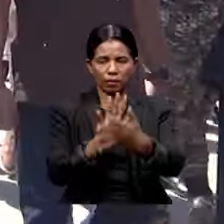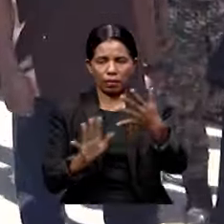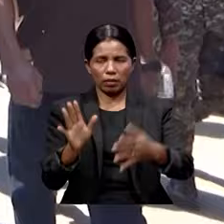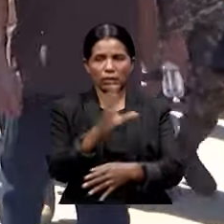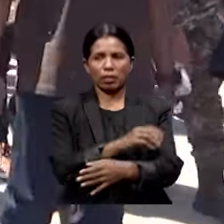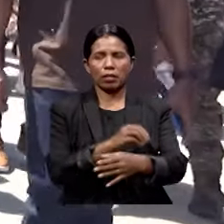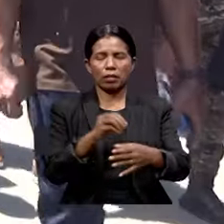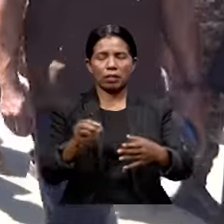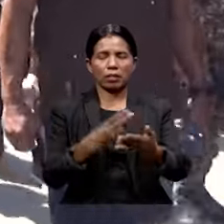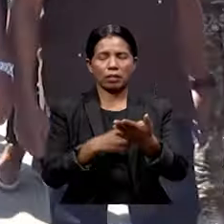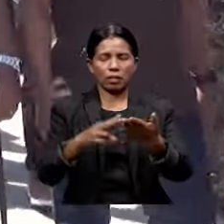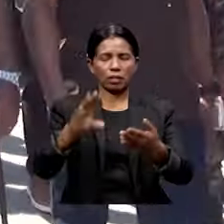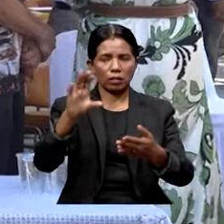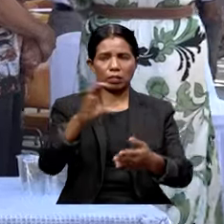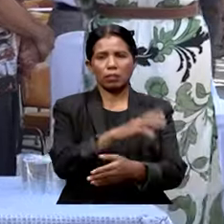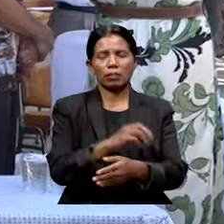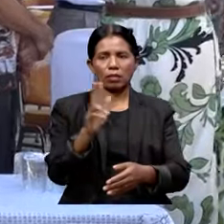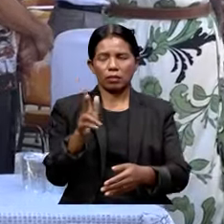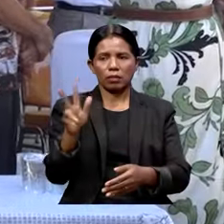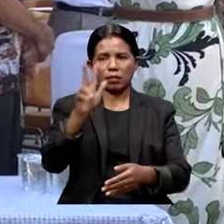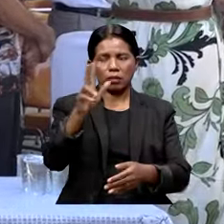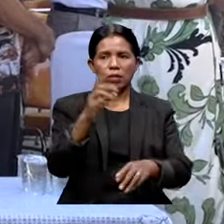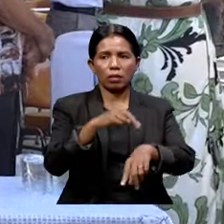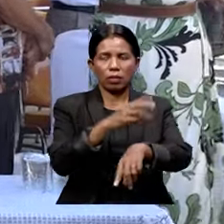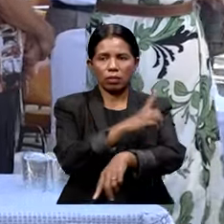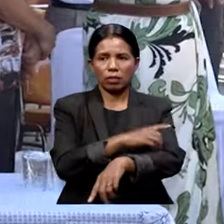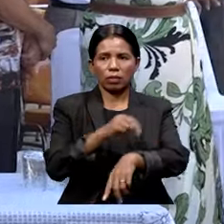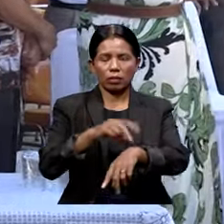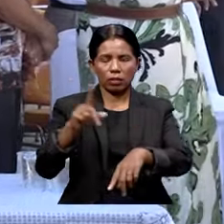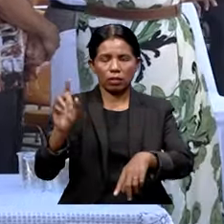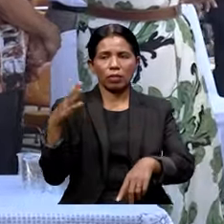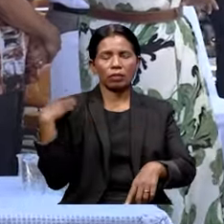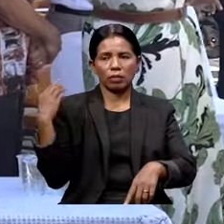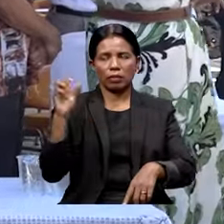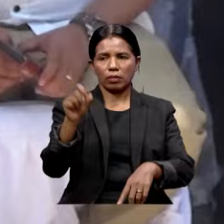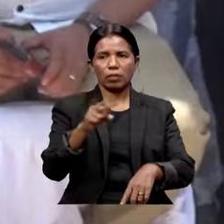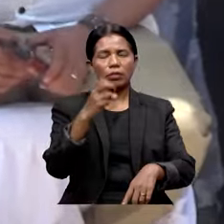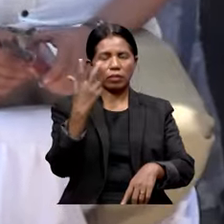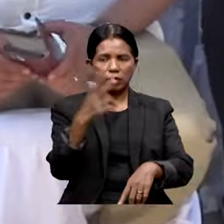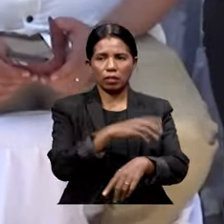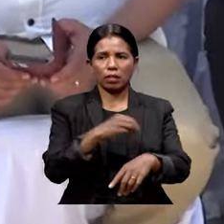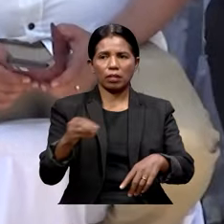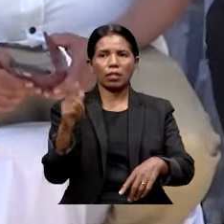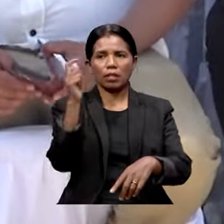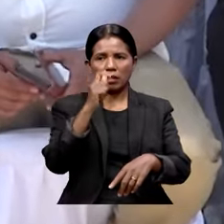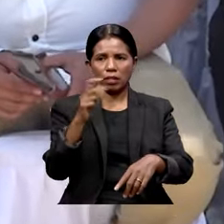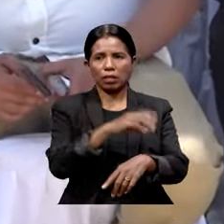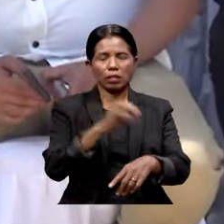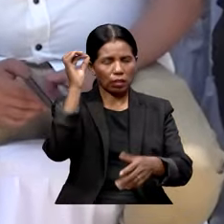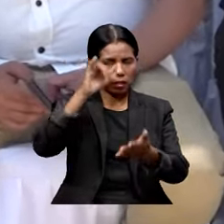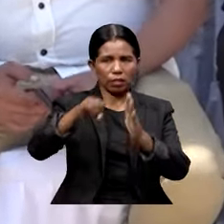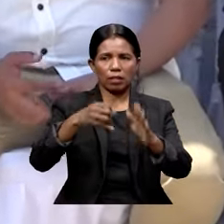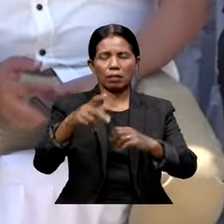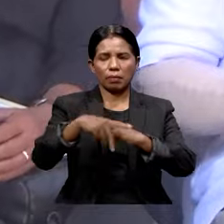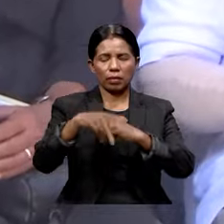Massacre Santa Cruz, Badala Tolon Recentolo, no Lorong Nacional de Juventude, Badala San Recencia, e a Cemitério Santa Cruz Terçané, secretário-geral